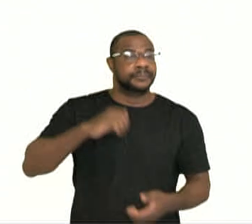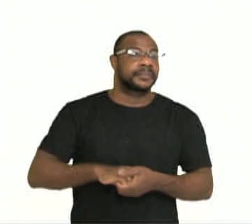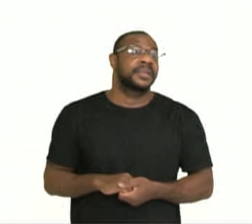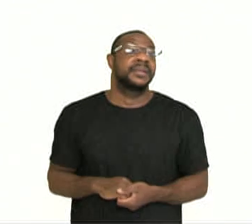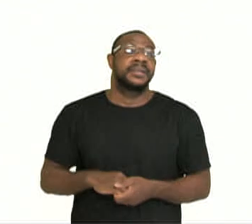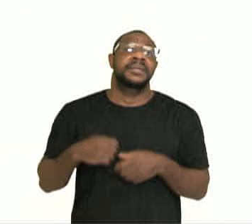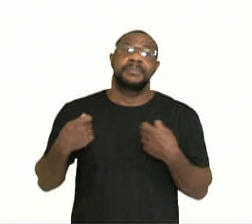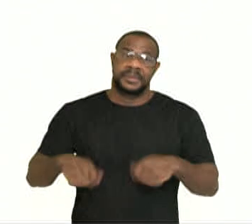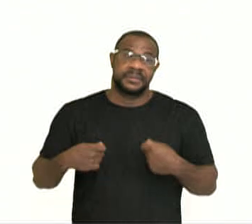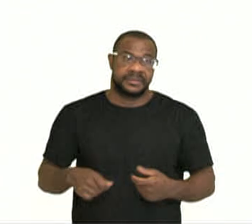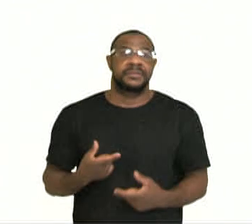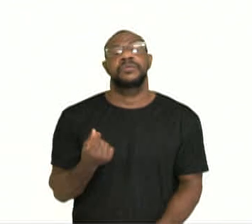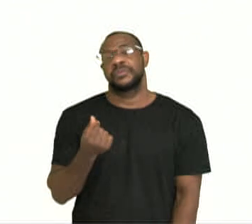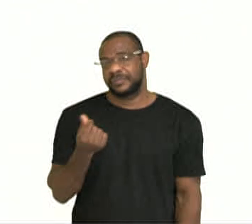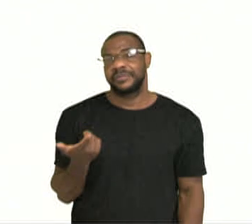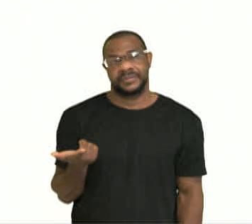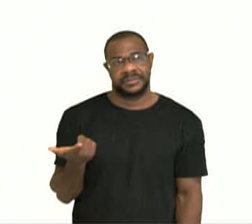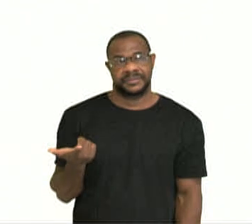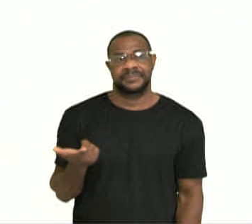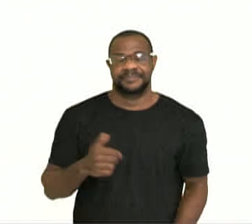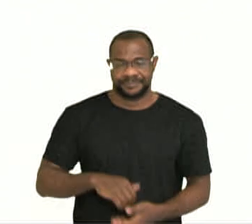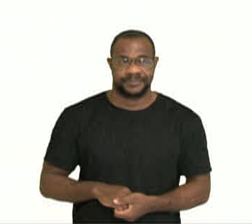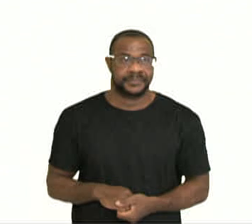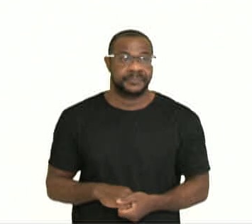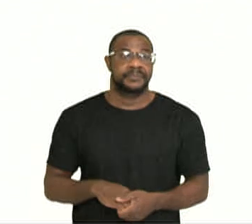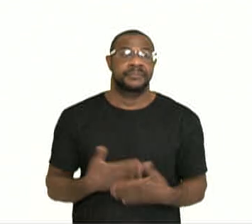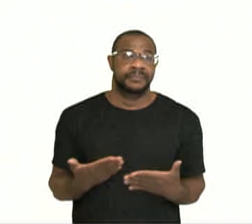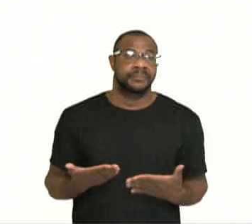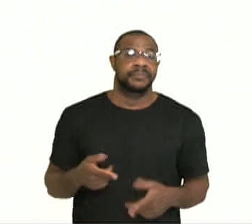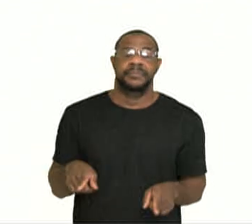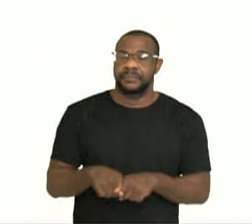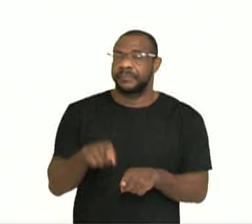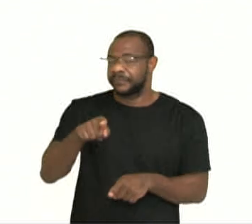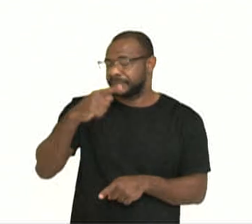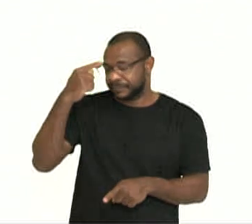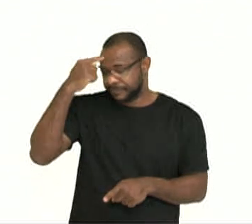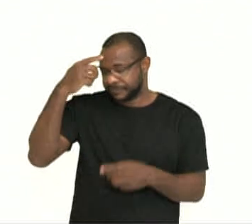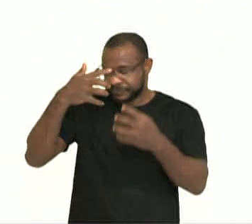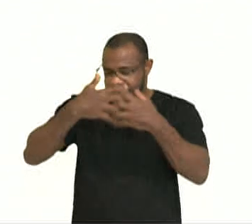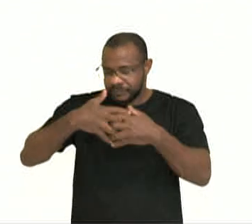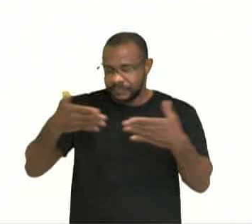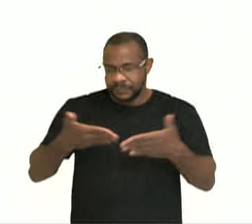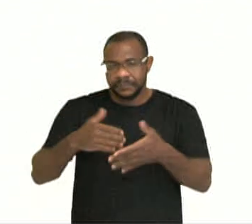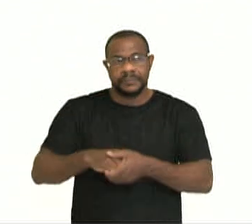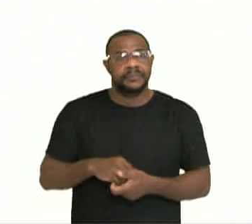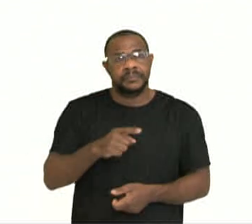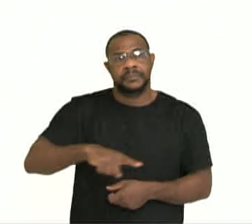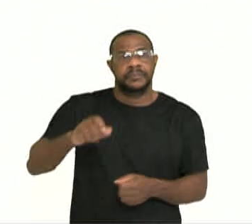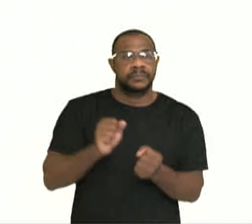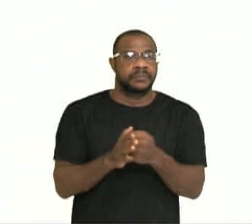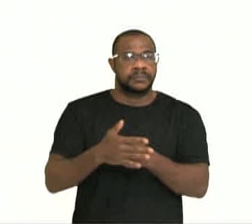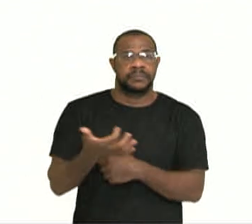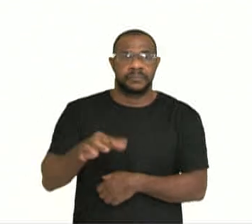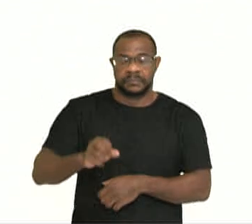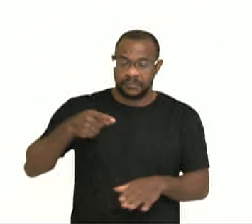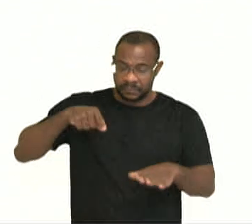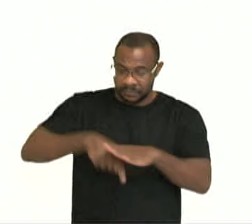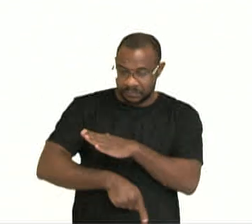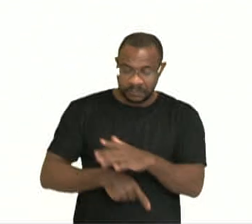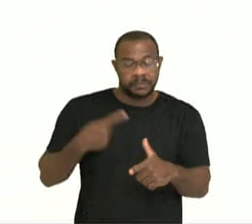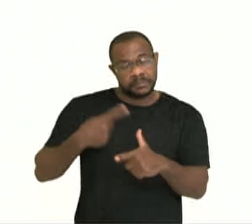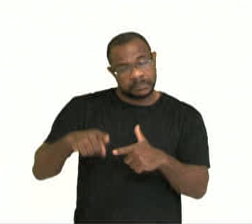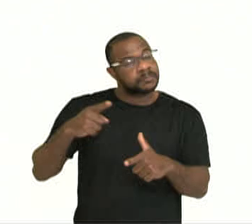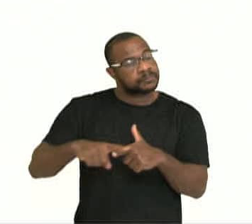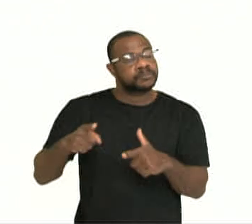dependendo desse benefício para manter o mínimo, né? Mais uma vez, uma reflexão para vocês fazerem aí. A pandemia do Covid aprofundou os